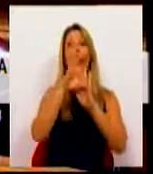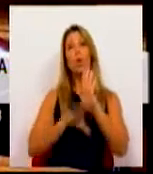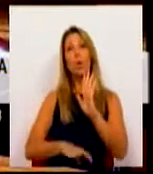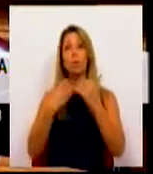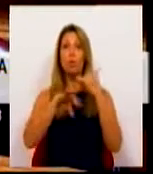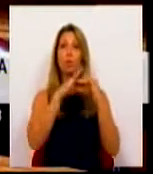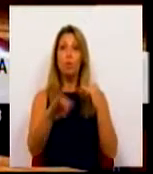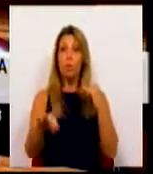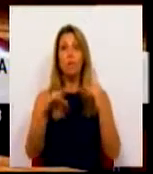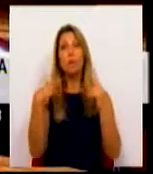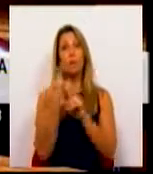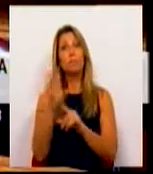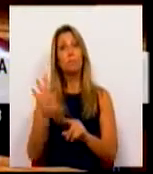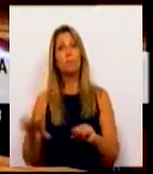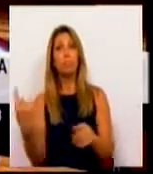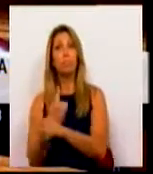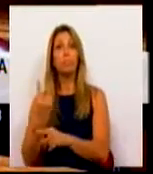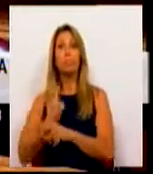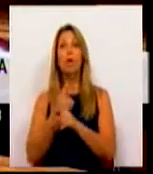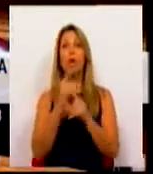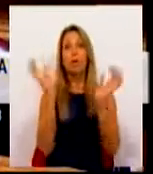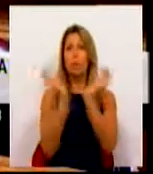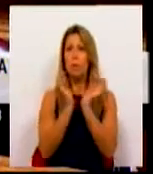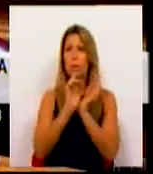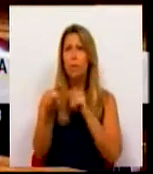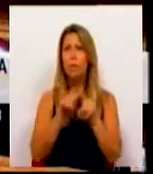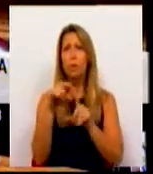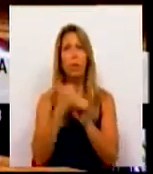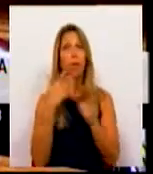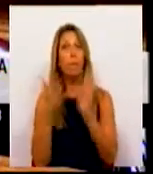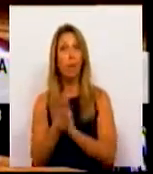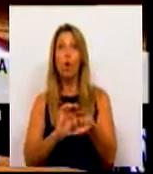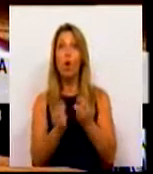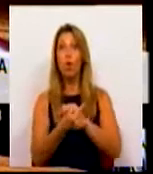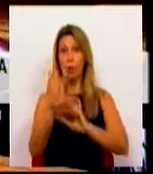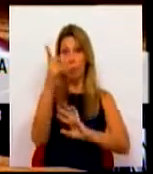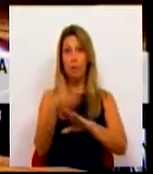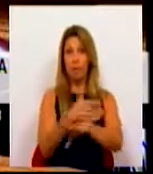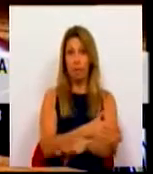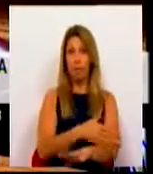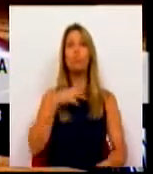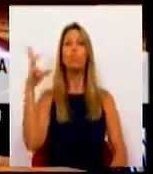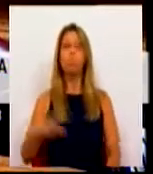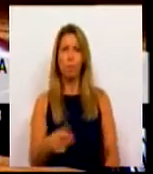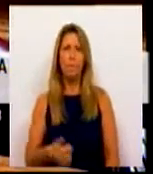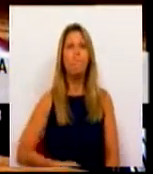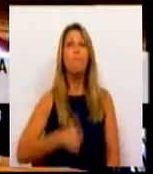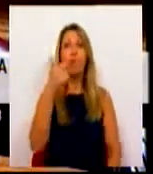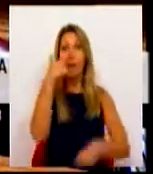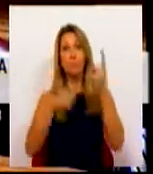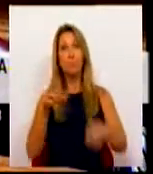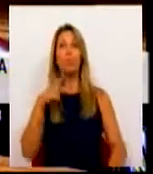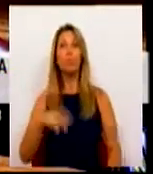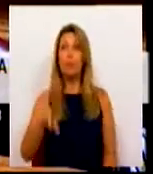dos instrumentos da segurança social e das políticas de emprego público e, ao contrário do que se via antes, Portugal estará melhor e os portugueses